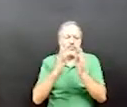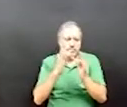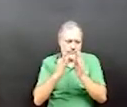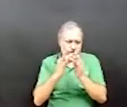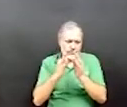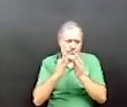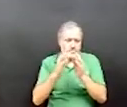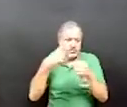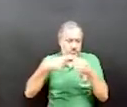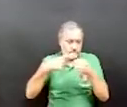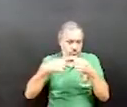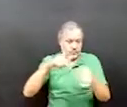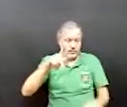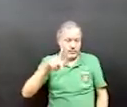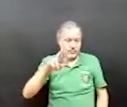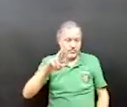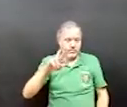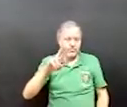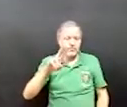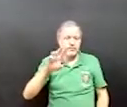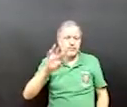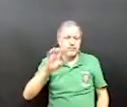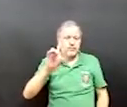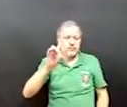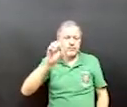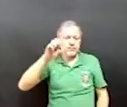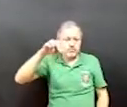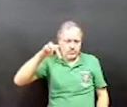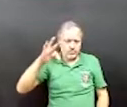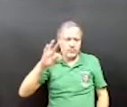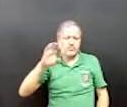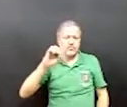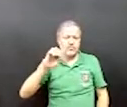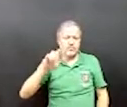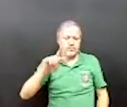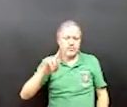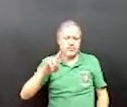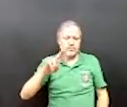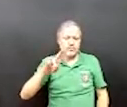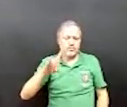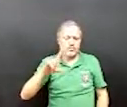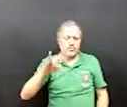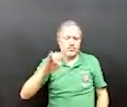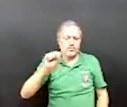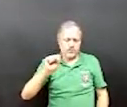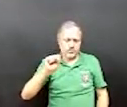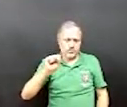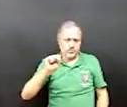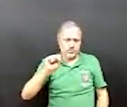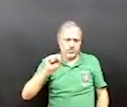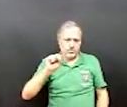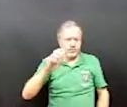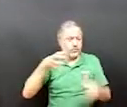de Prudentópolis. Os alunos Rômulo, Veridiana, Janaína, Darlene, Salete, Josiane, Maricleia, Vinícius, Rosana, Ana